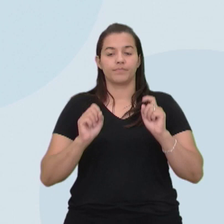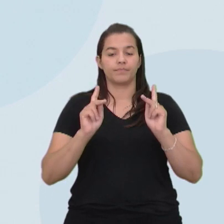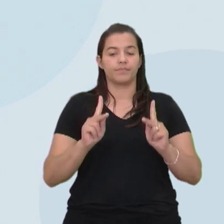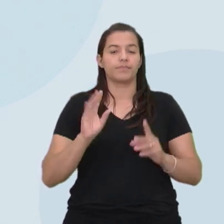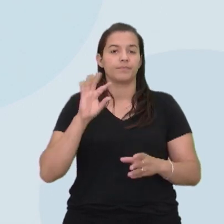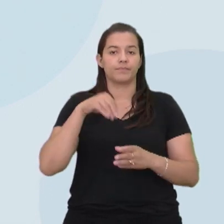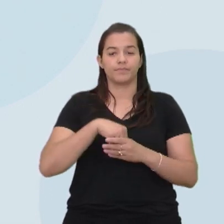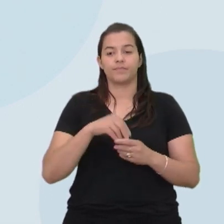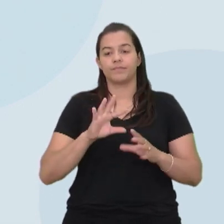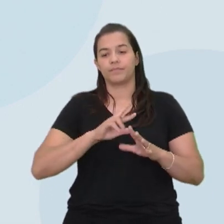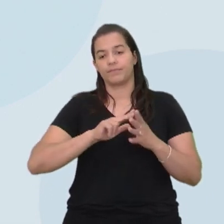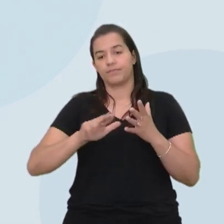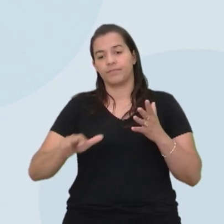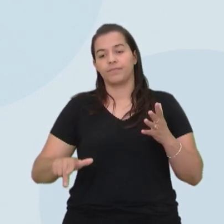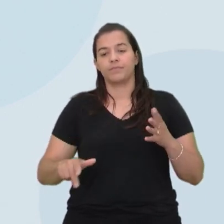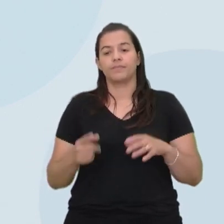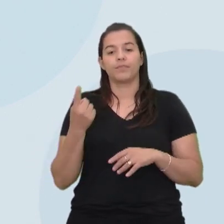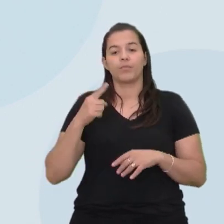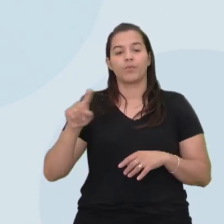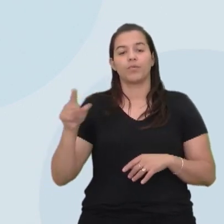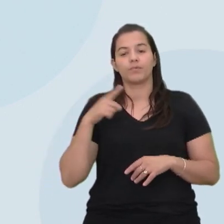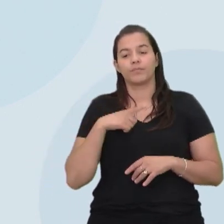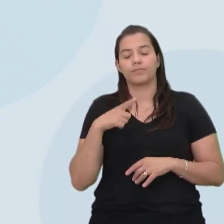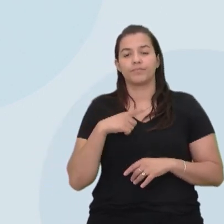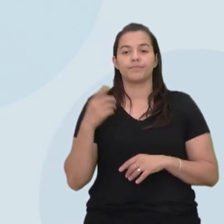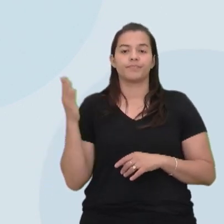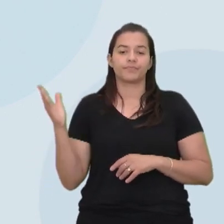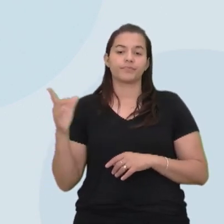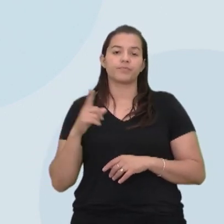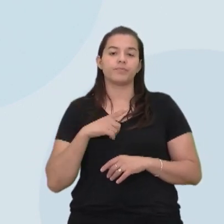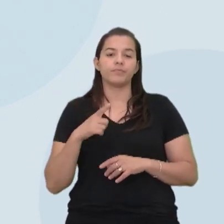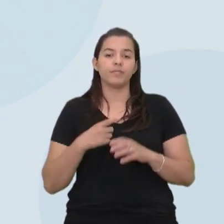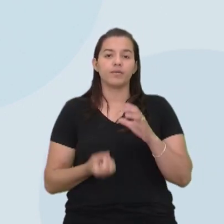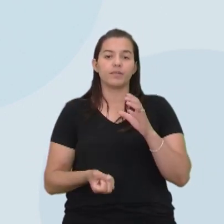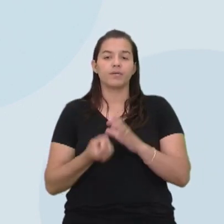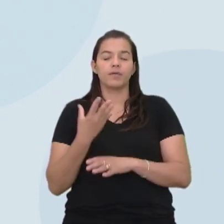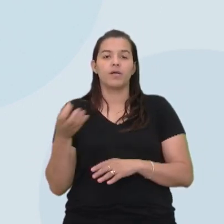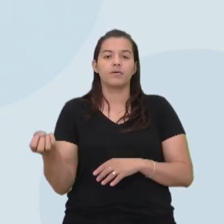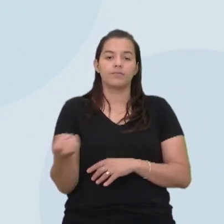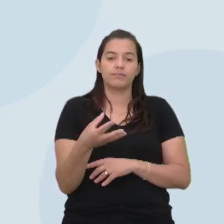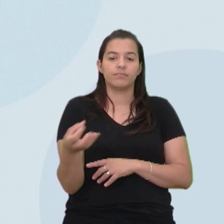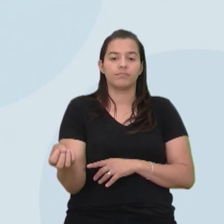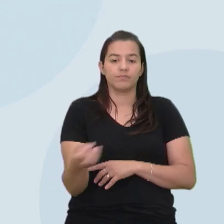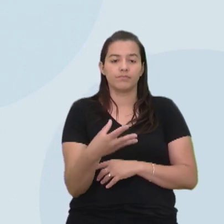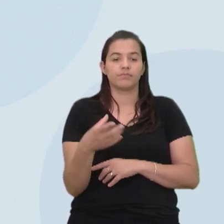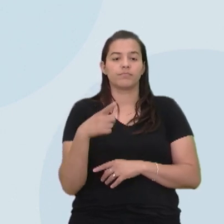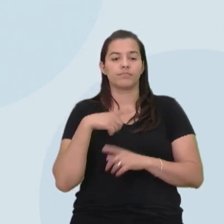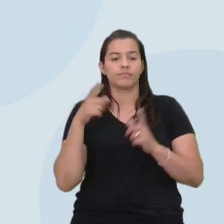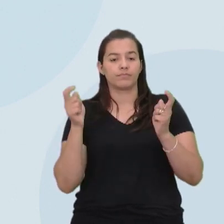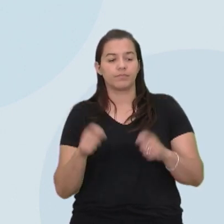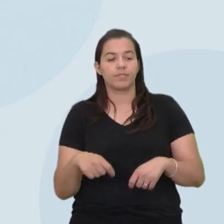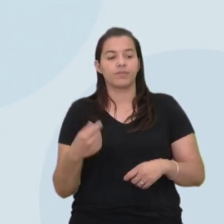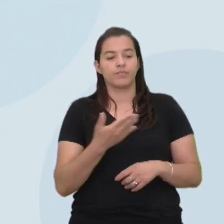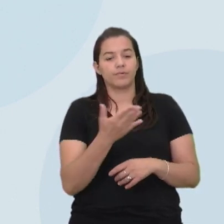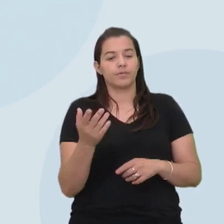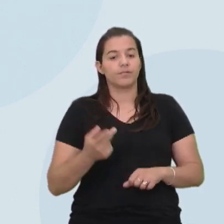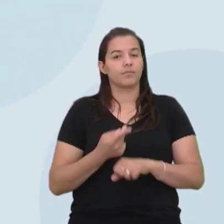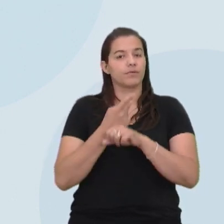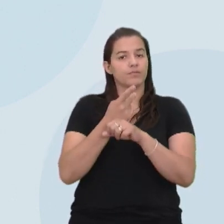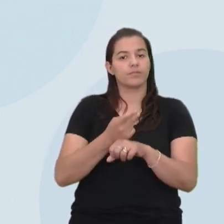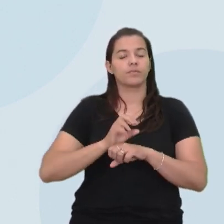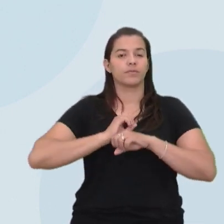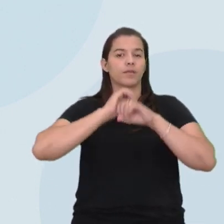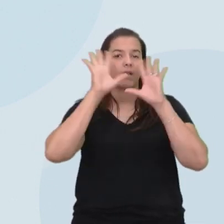variáveis. Por último, meus blocos aqui é quando você quer criar novos blocos. tá bom? Então aqui você pode ser bem original e